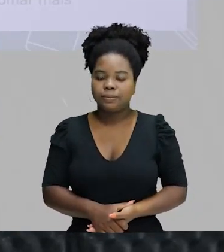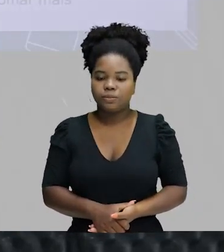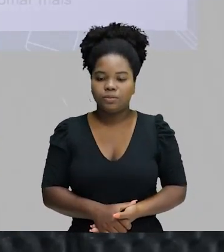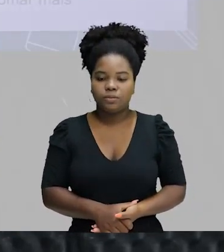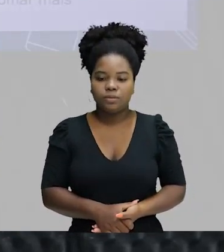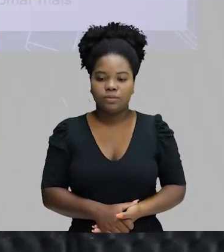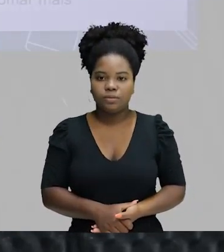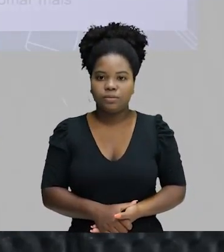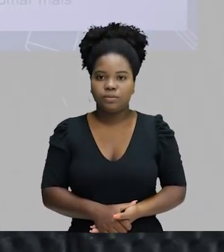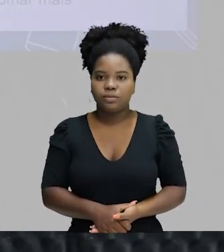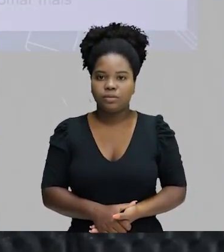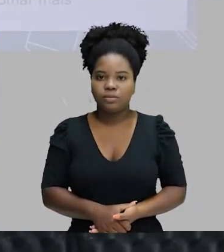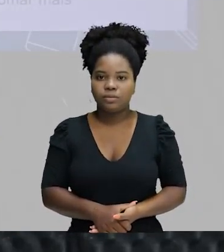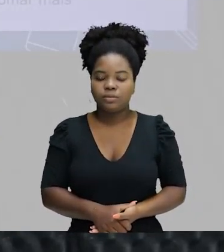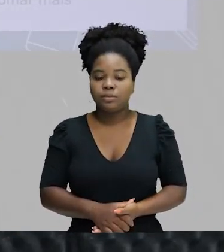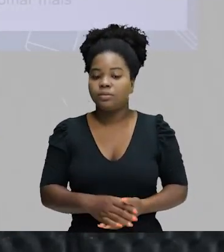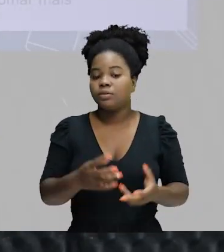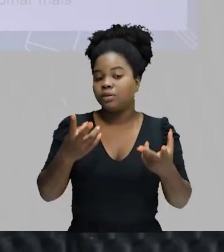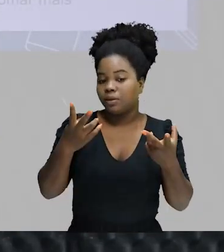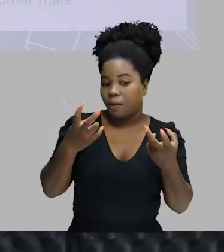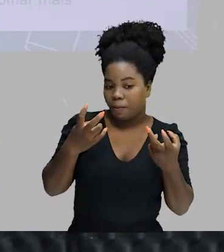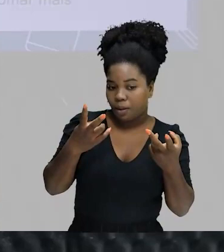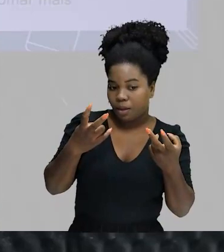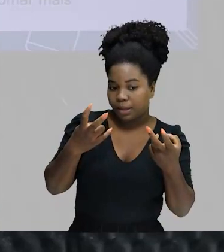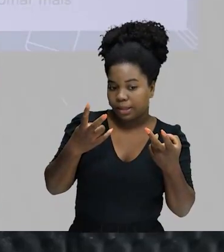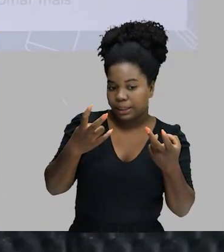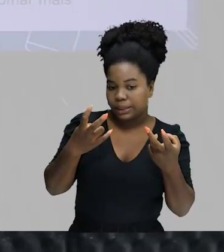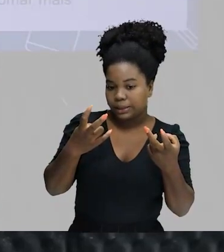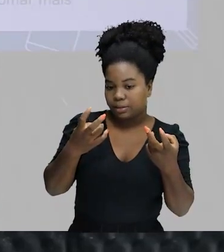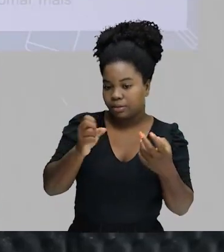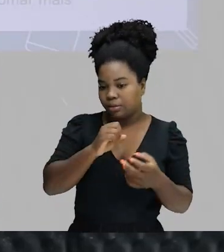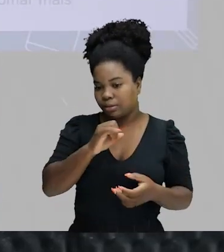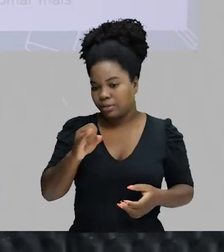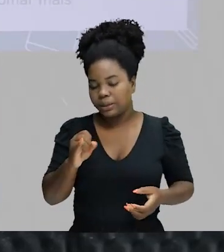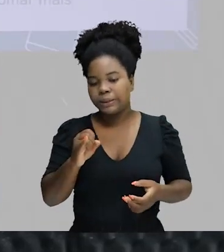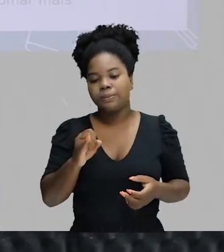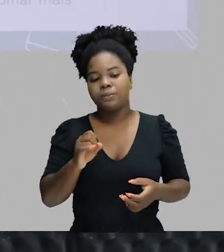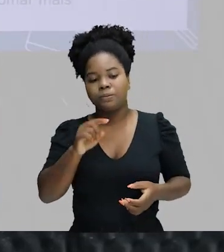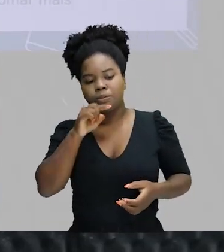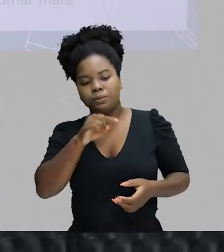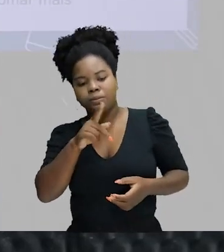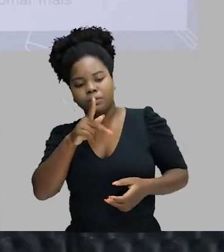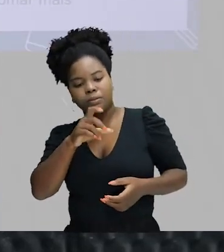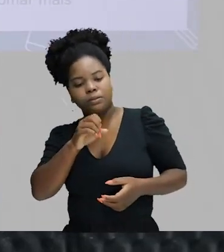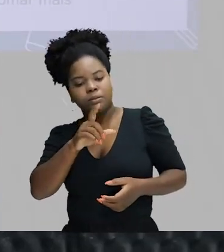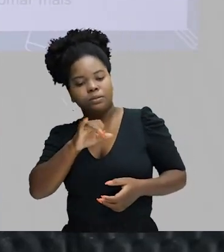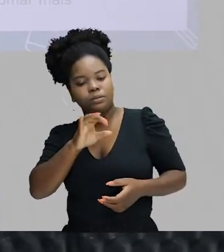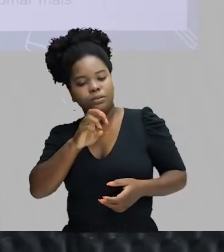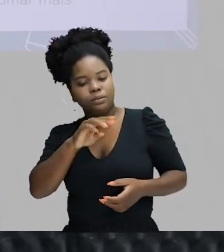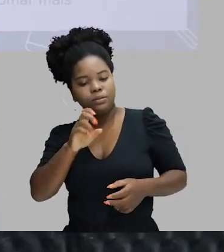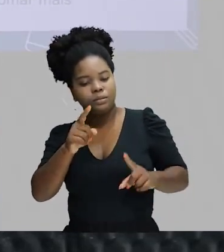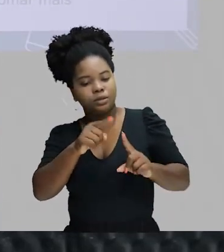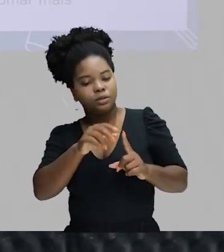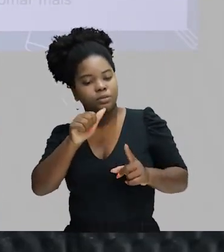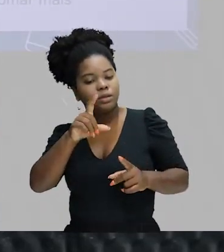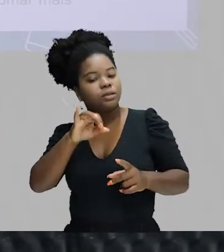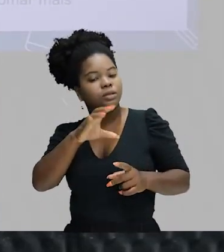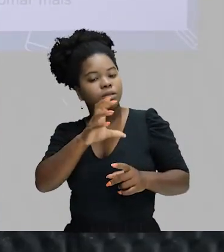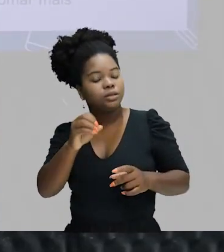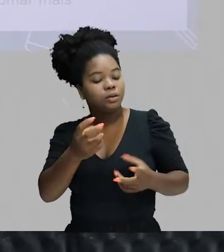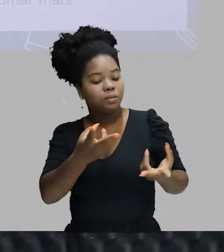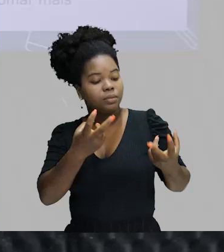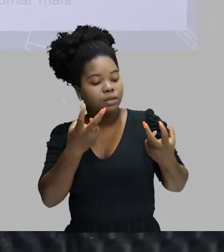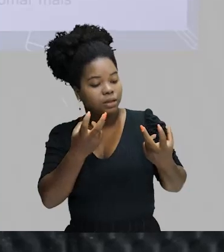carbono-carbono. Então, uma forma de identificarmos se aquele polímero é um polímero de adição é observando